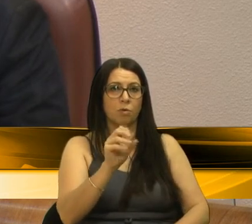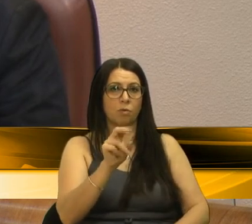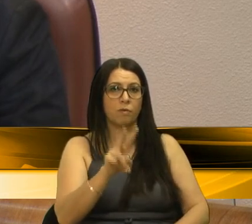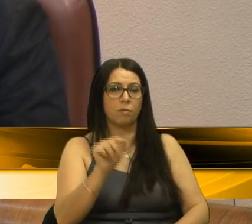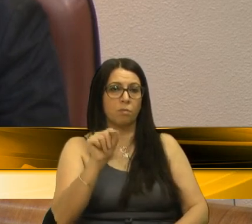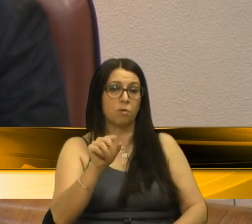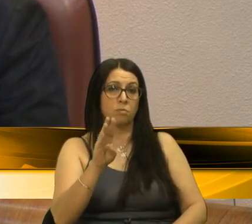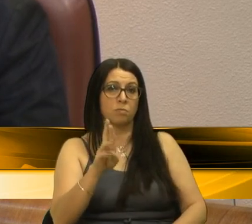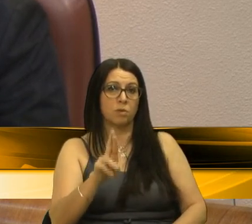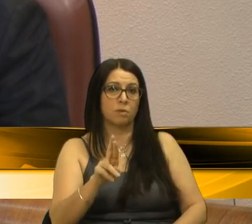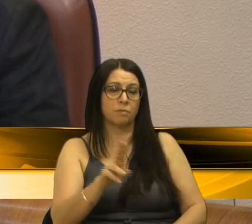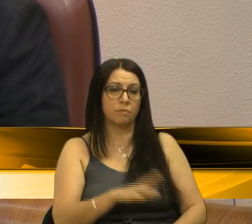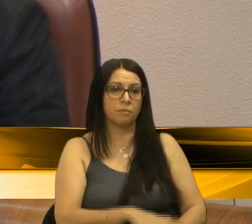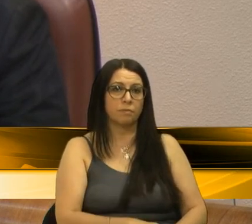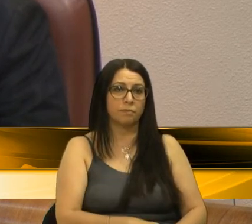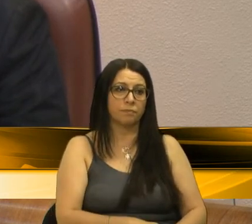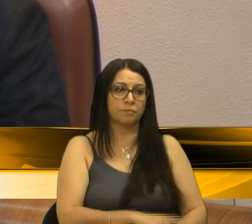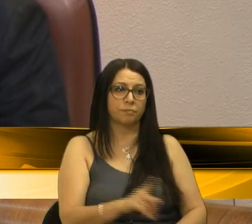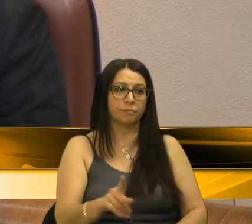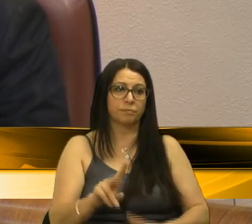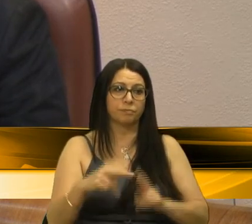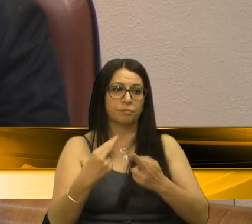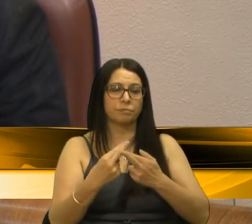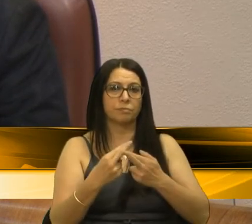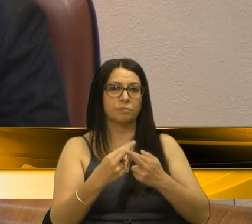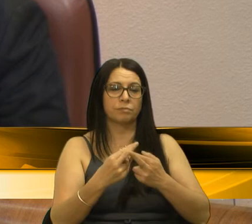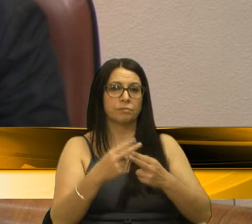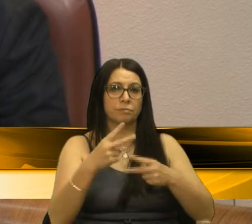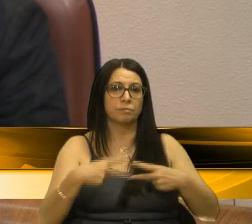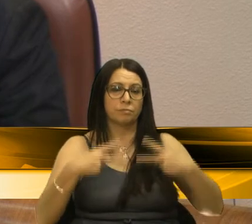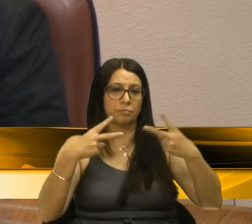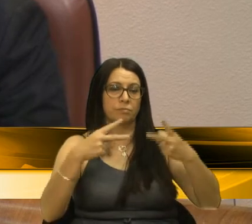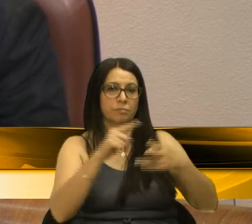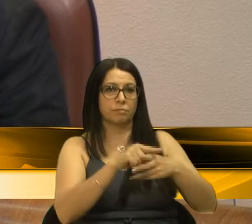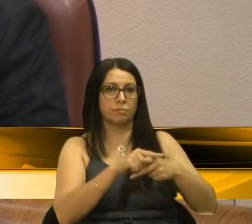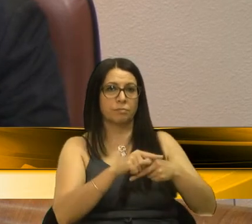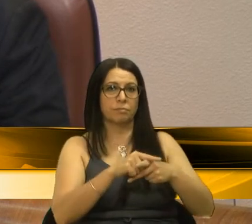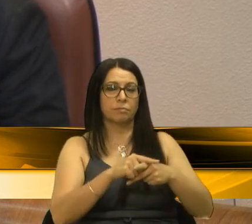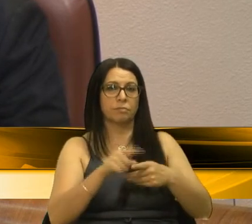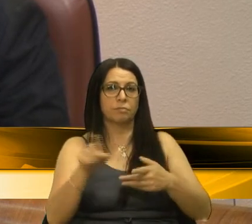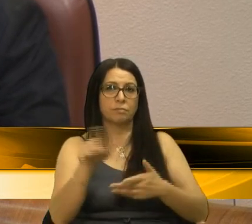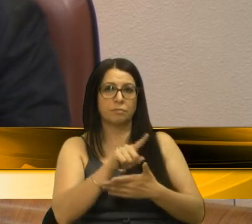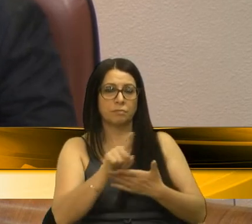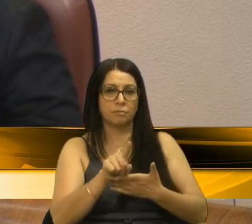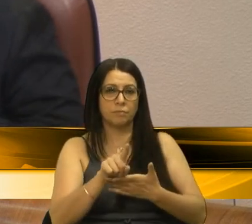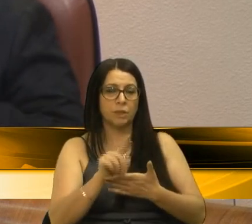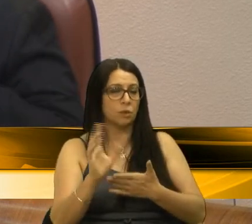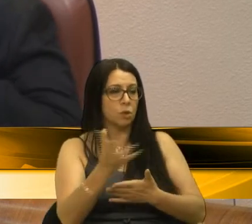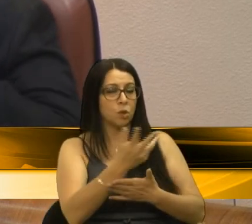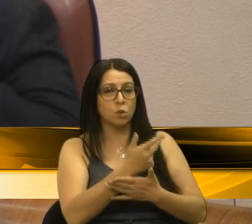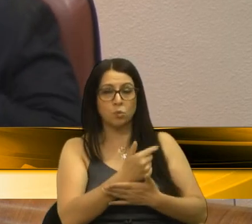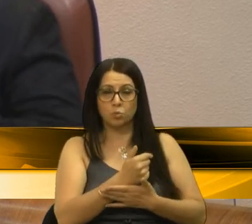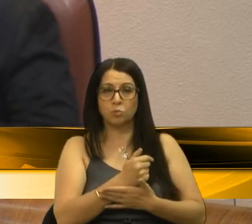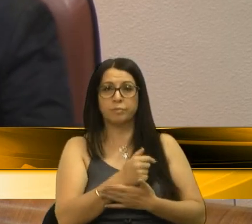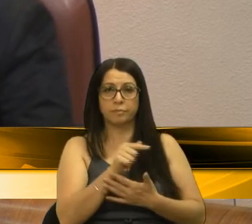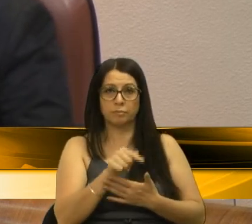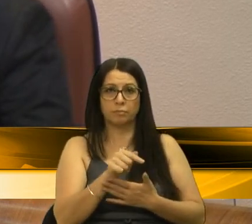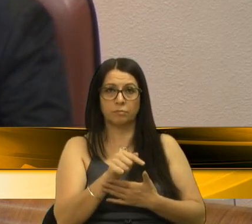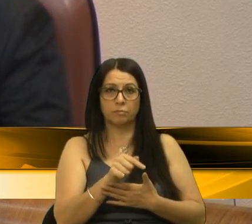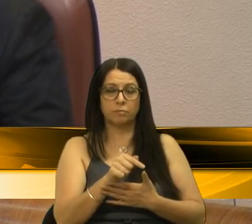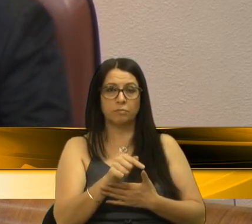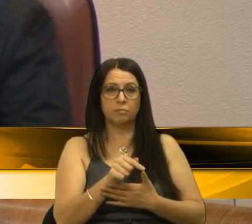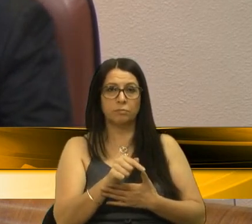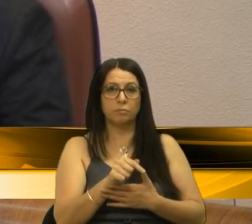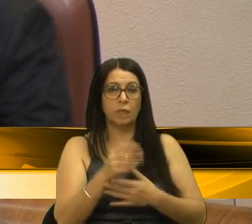rs.gov.br, fecha parênteses, bastando acessar os links, sessões e registros. De toda sorte, o agravado